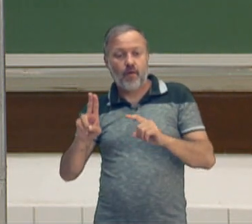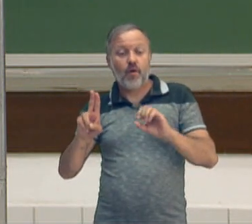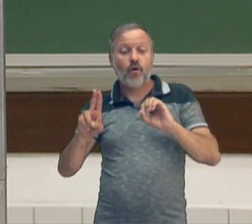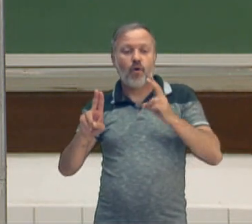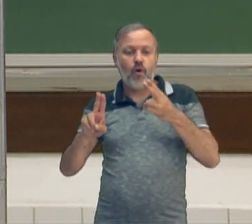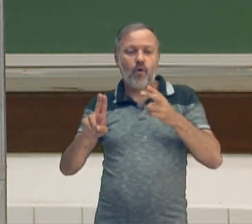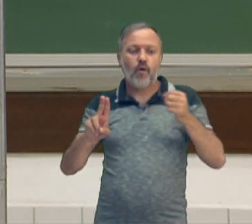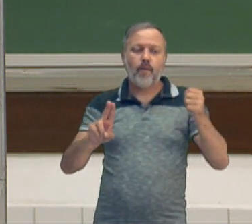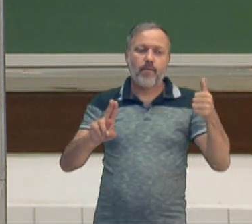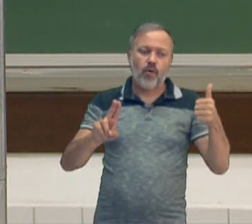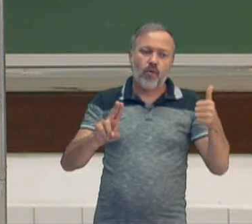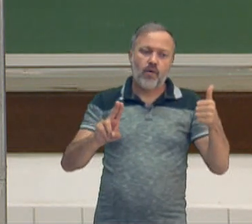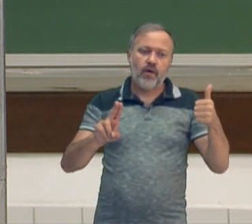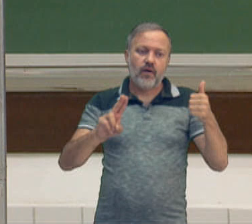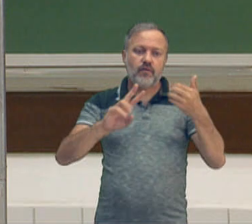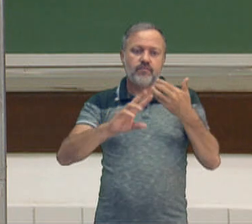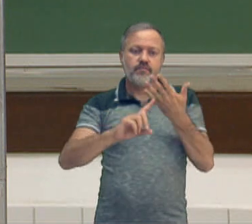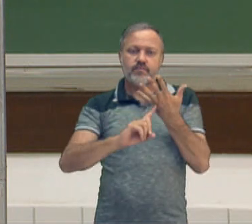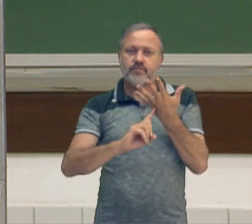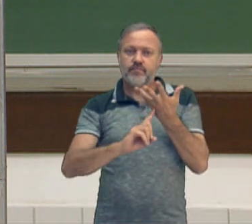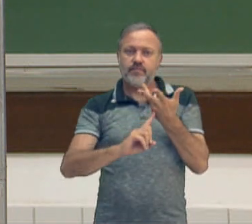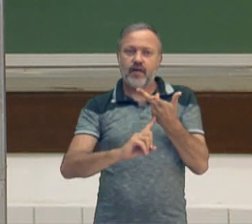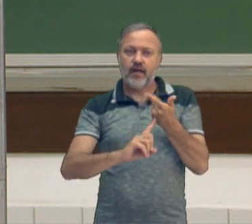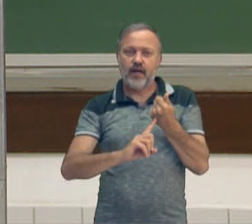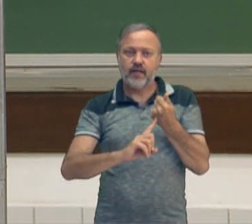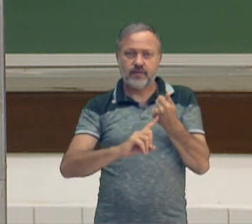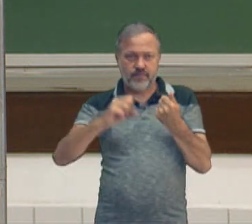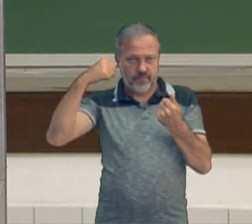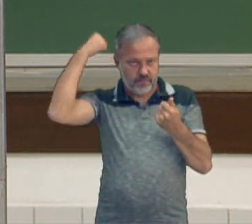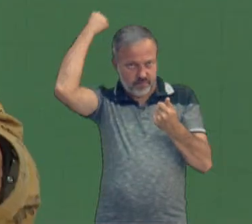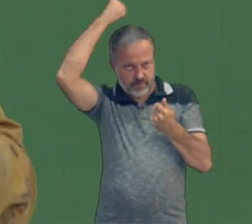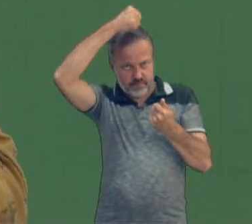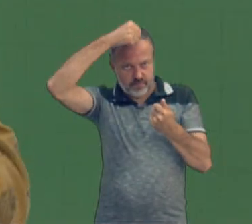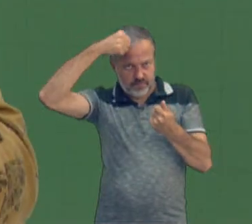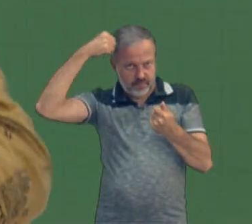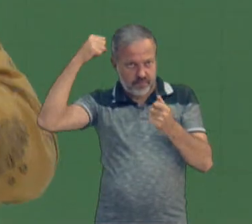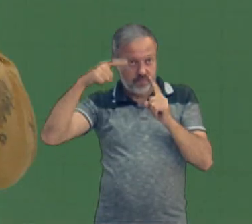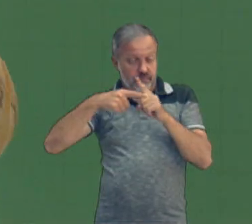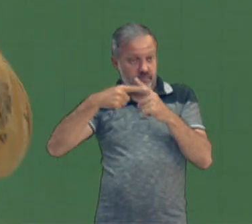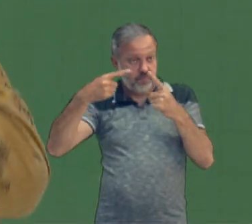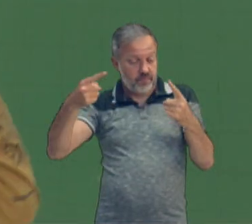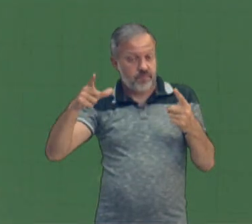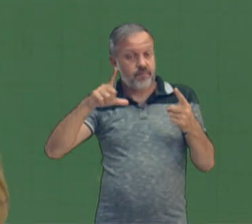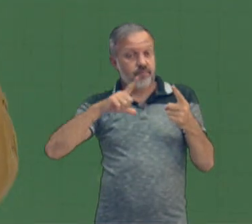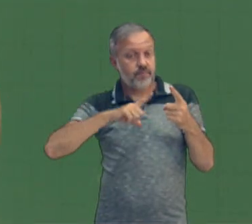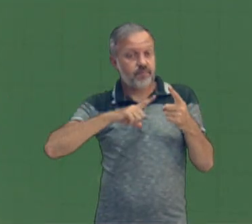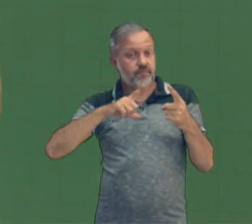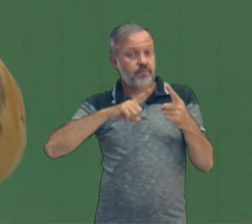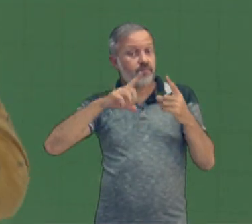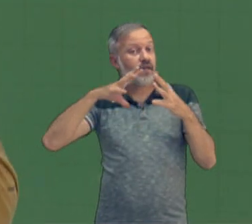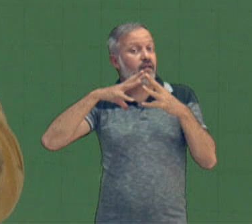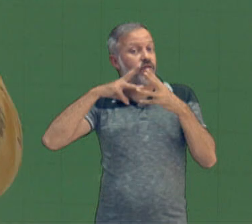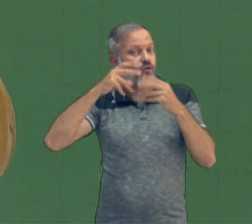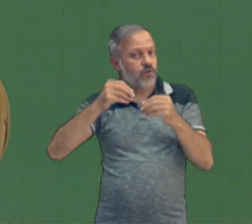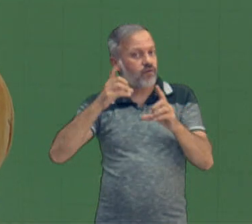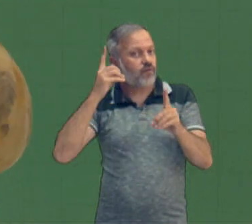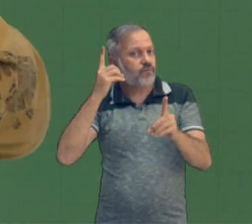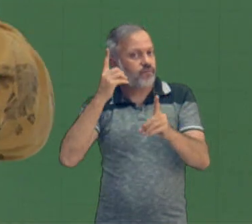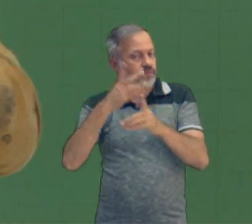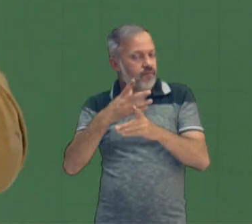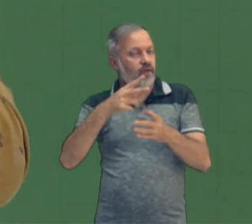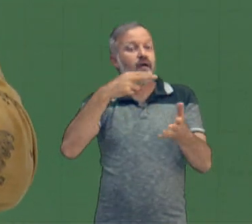a arte, mas em todas elas vamos encontrar manifestações artísticas como dança, canto,